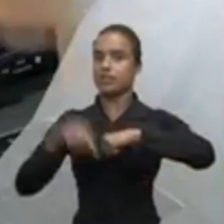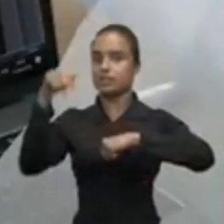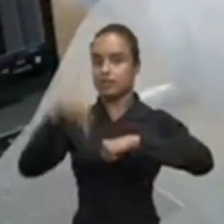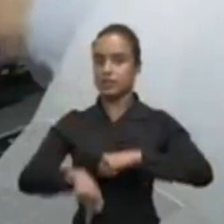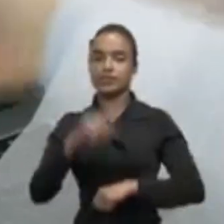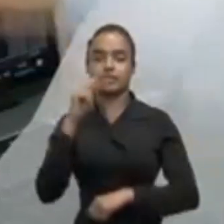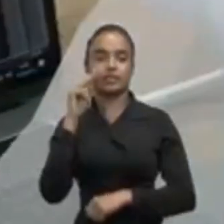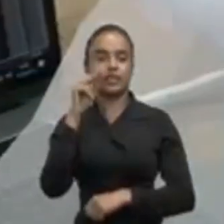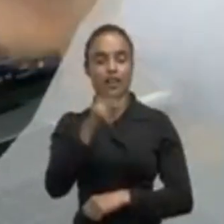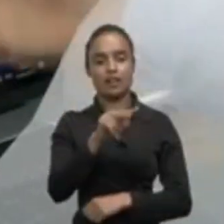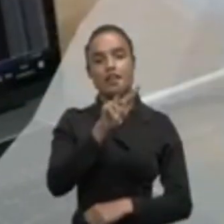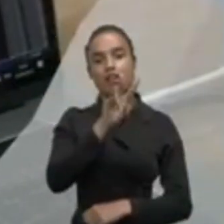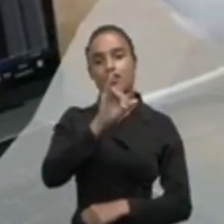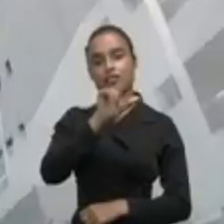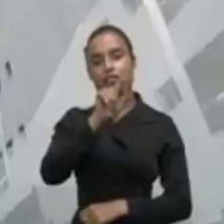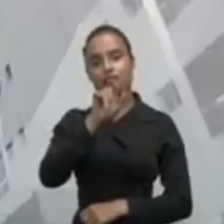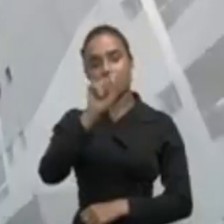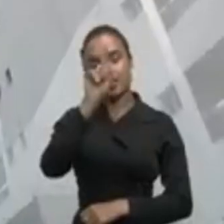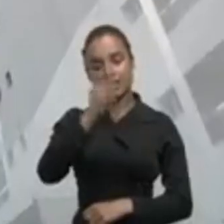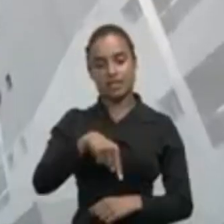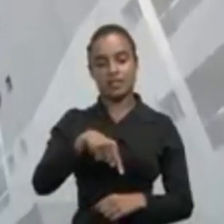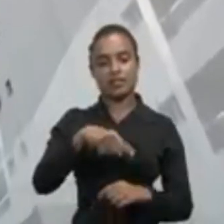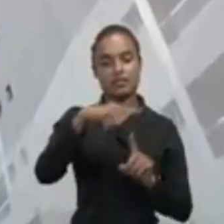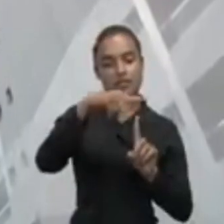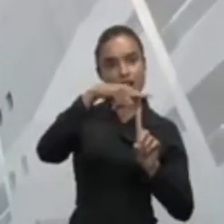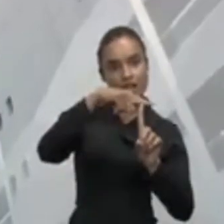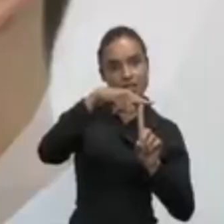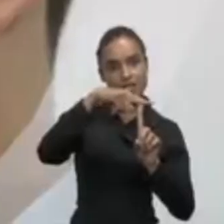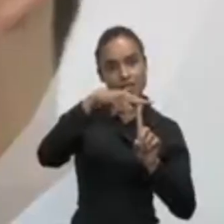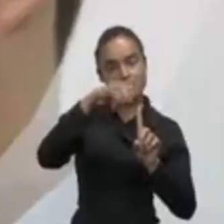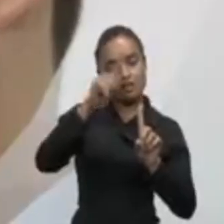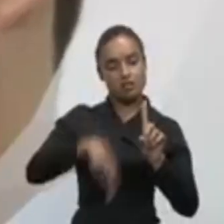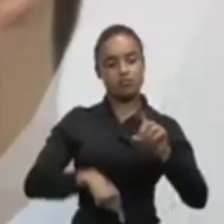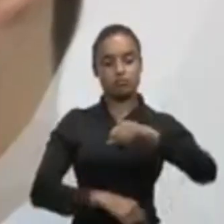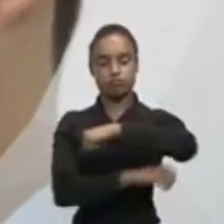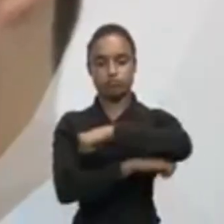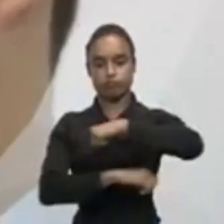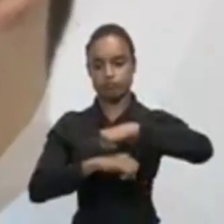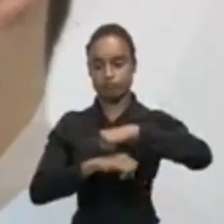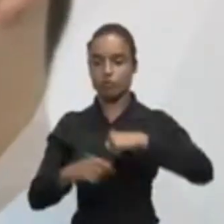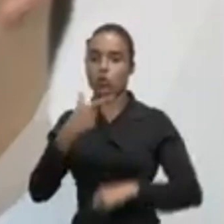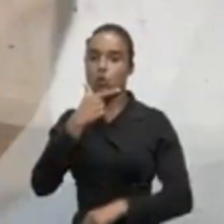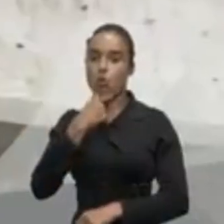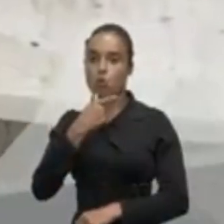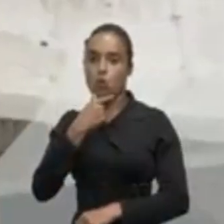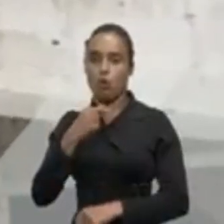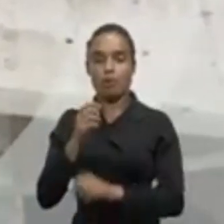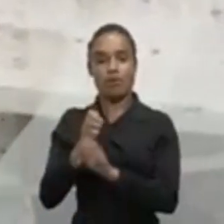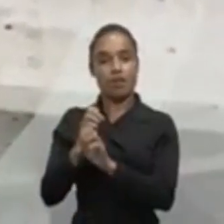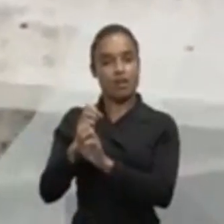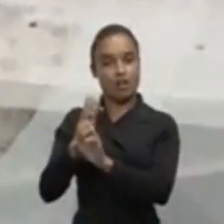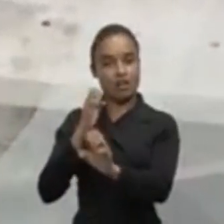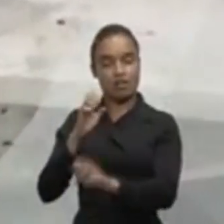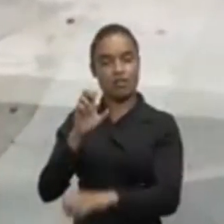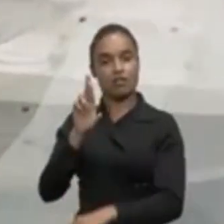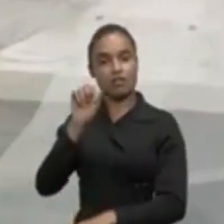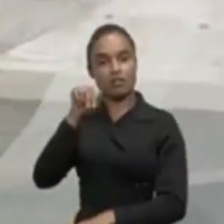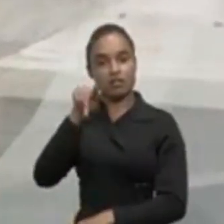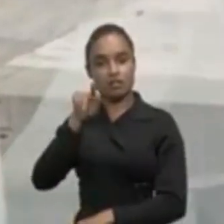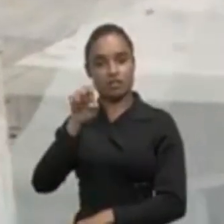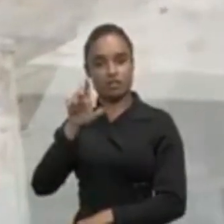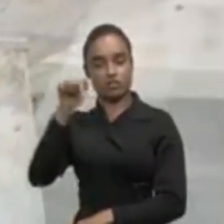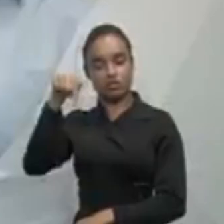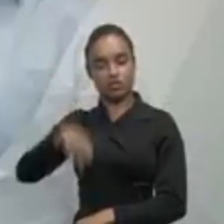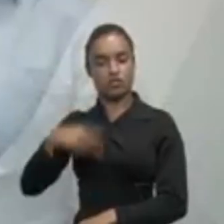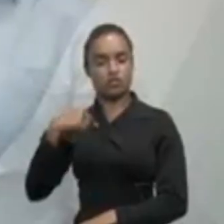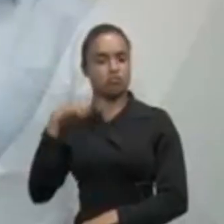vigas em T. E na obra desse hotel, projetado pelo engenheiro Rangel Costa, fica bem mais fácil de